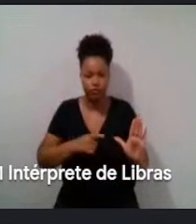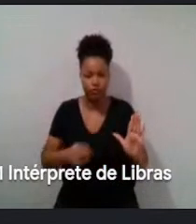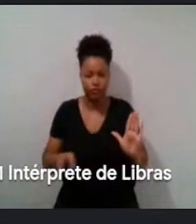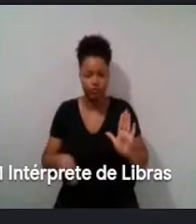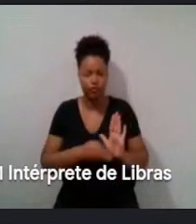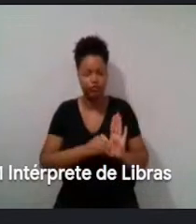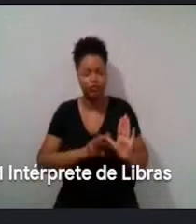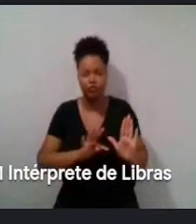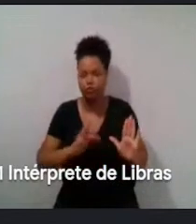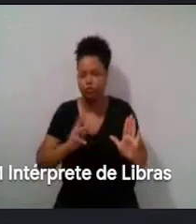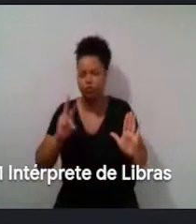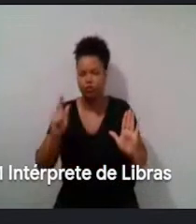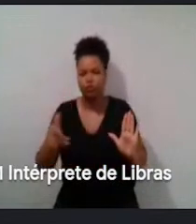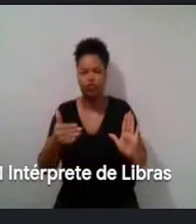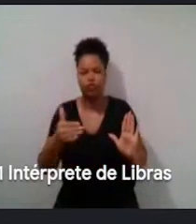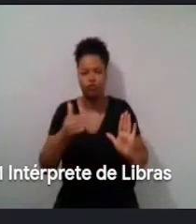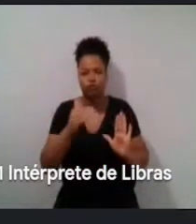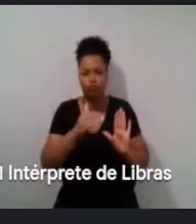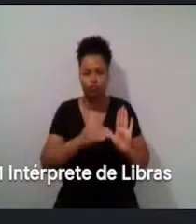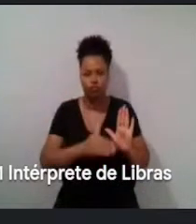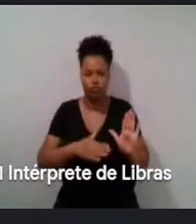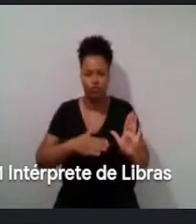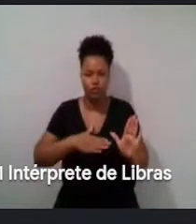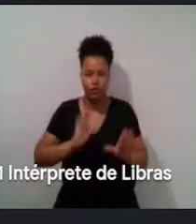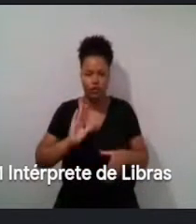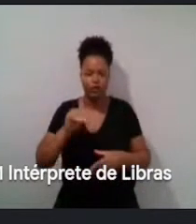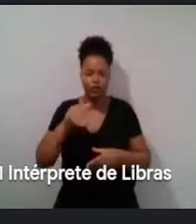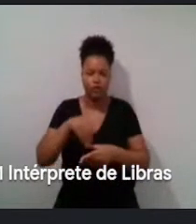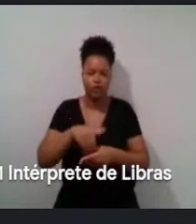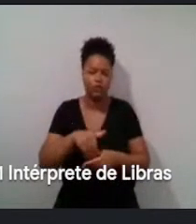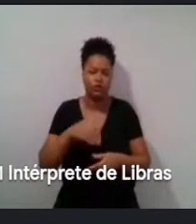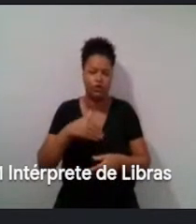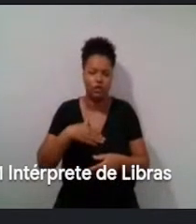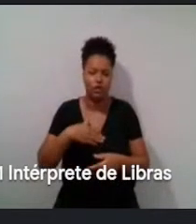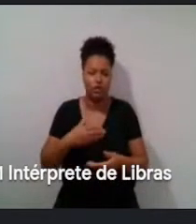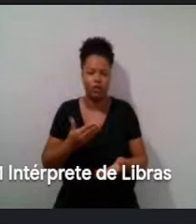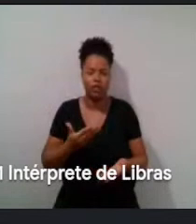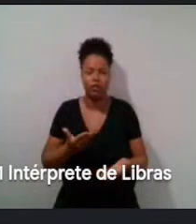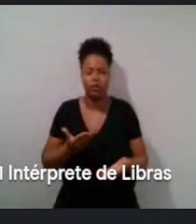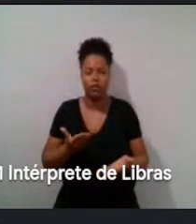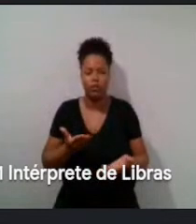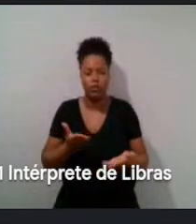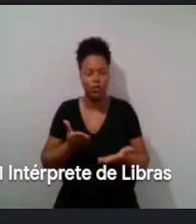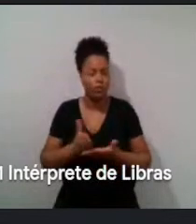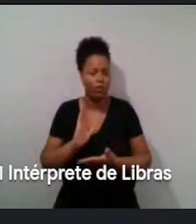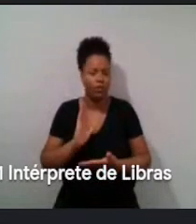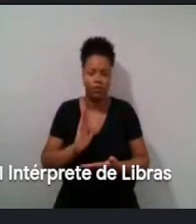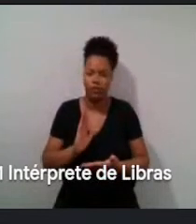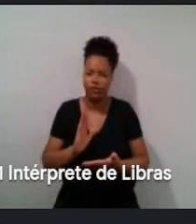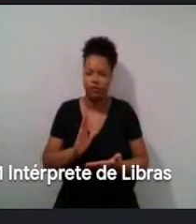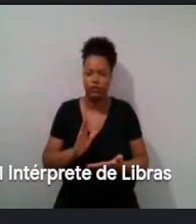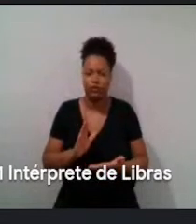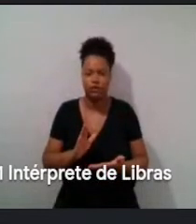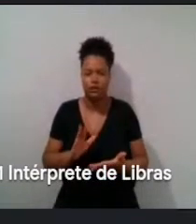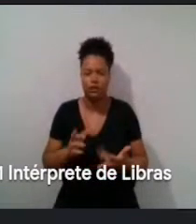todos os requisitos, meu voto, eu proponho o deferimento da requisição